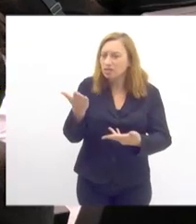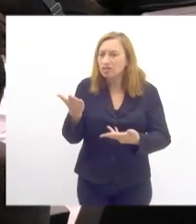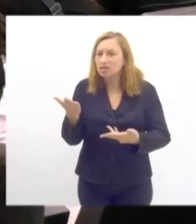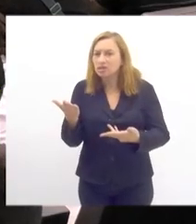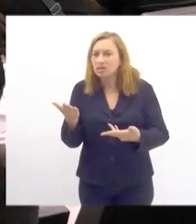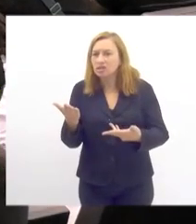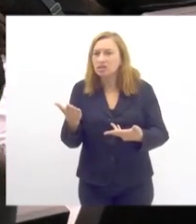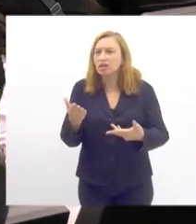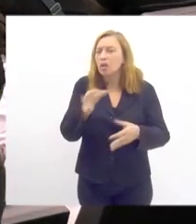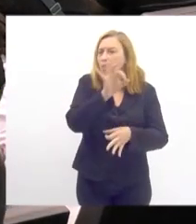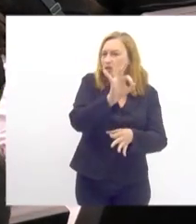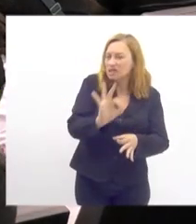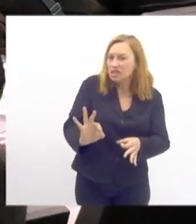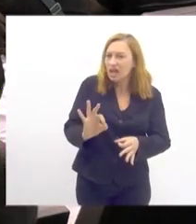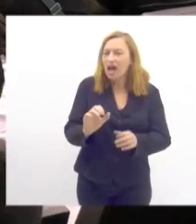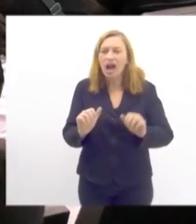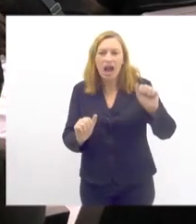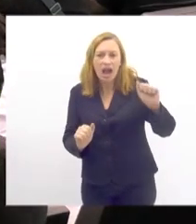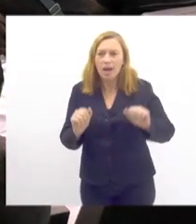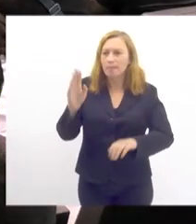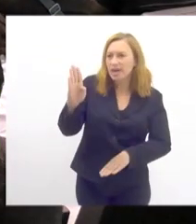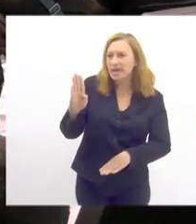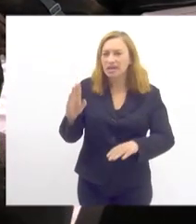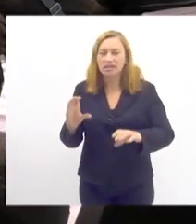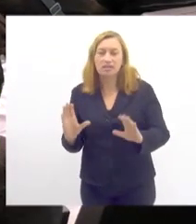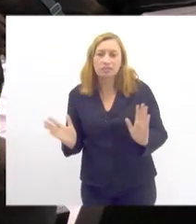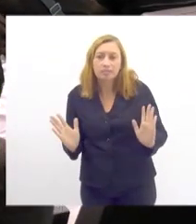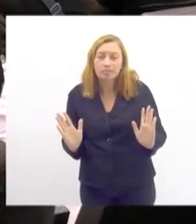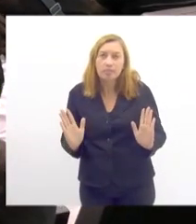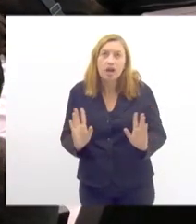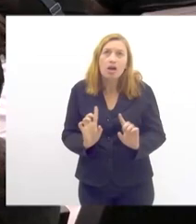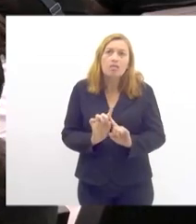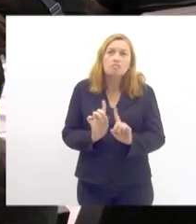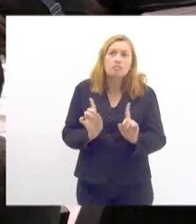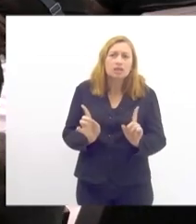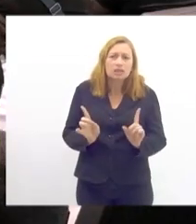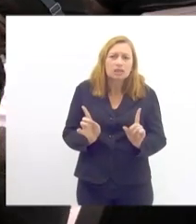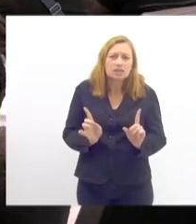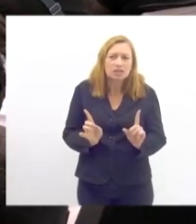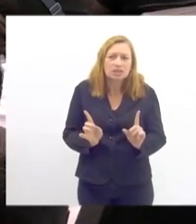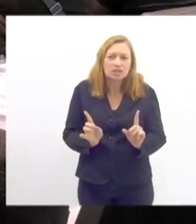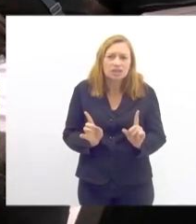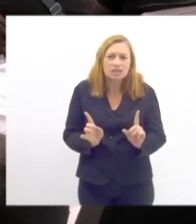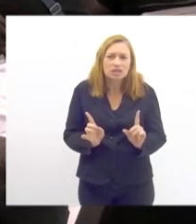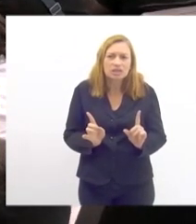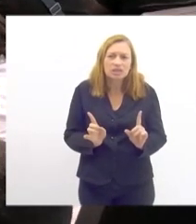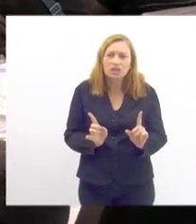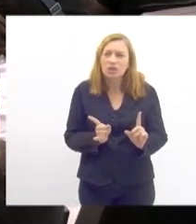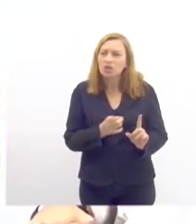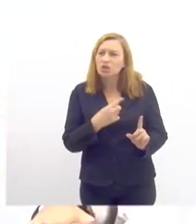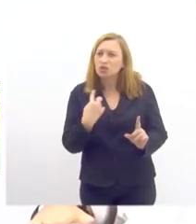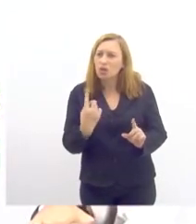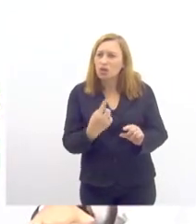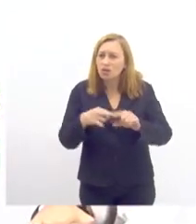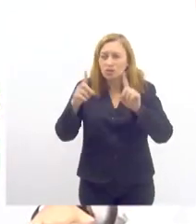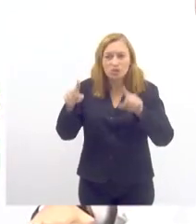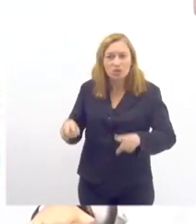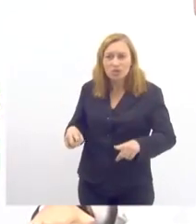vários percentuais, que vai para A, vai para B, mas a matéria-prima somos nós, os funcionários.